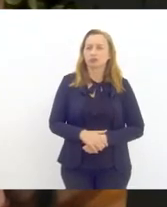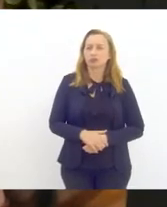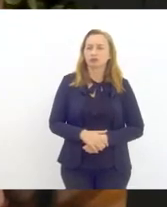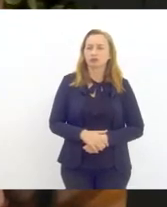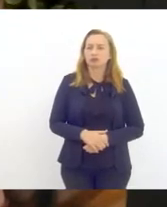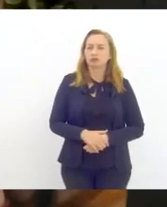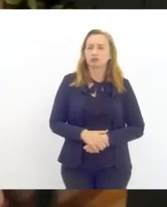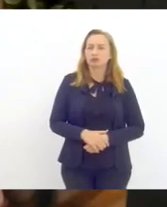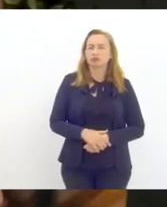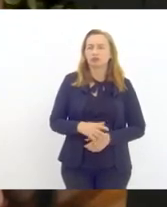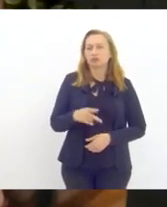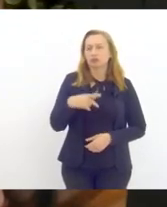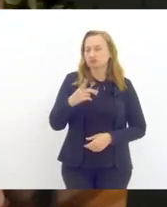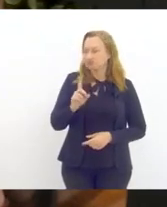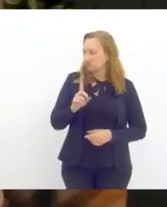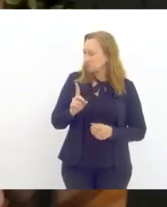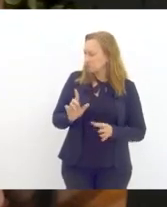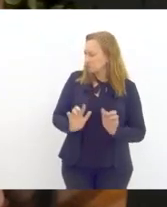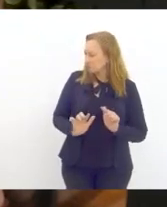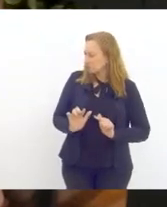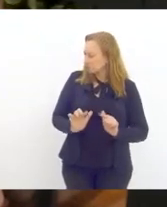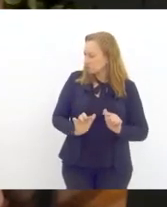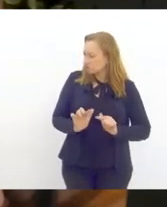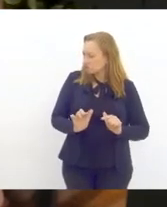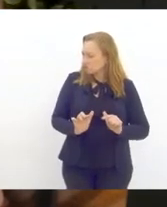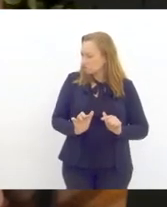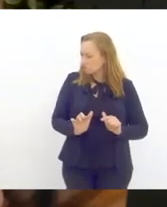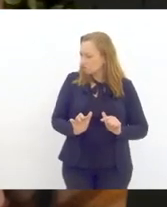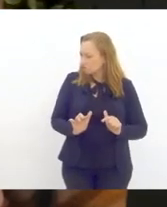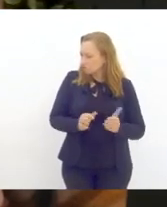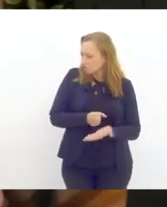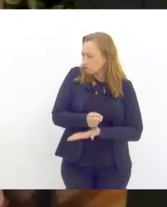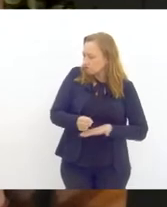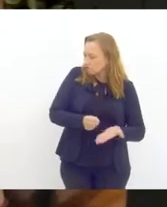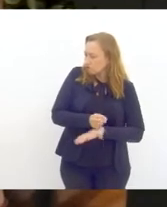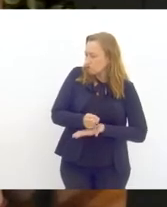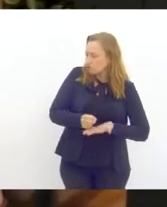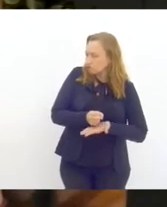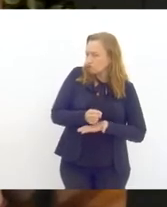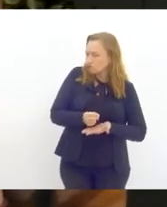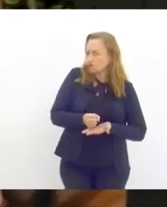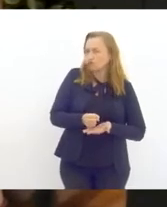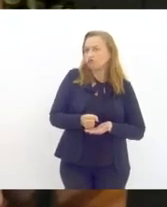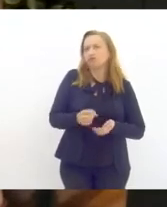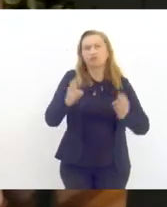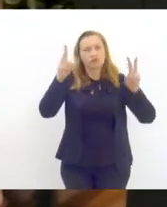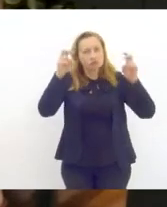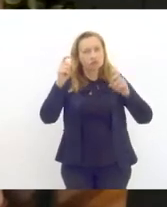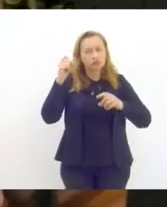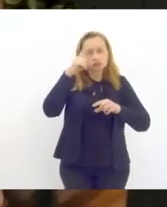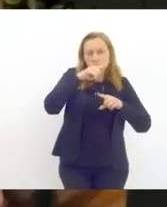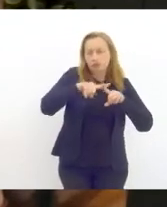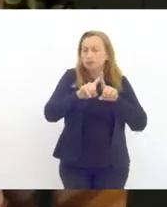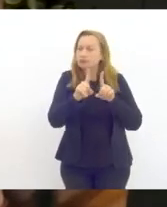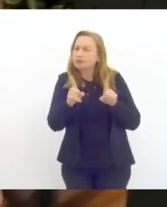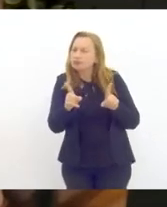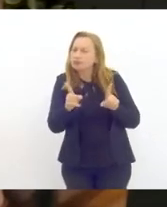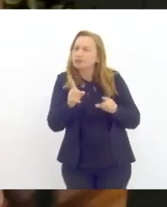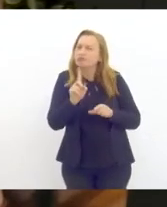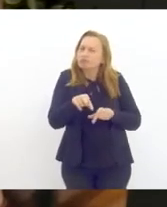eu diria que não é um trabalho, em termos de base matemática, difícil, mas ele é um trabalho